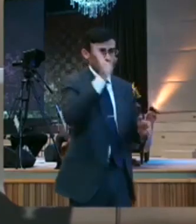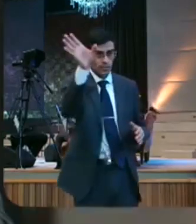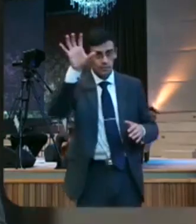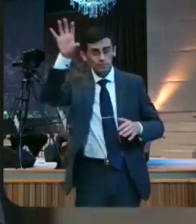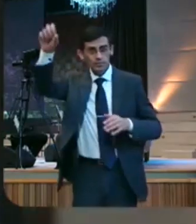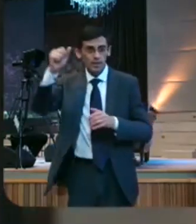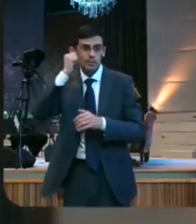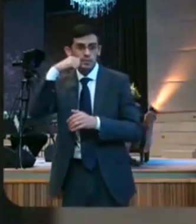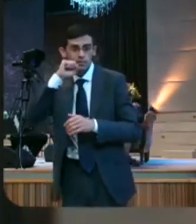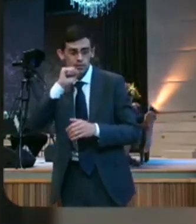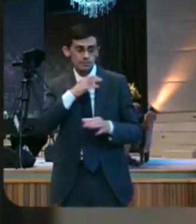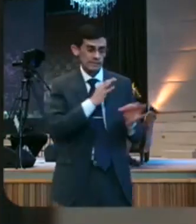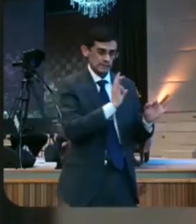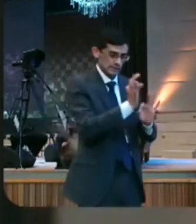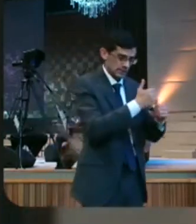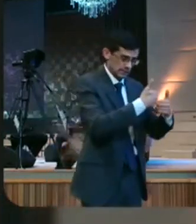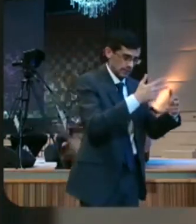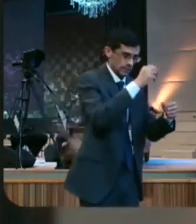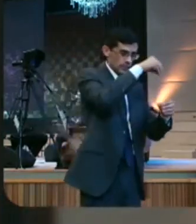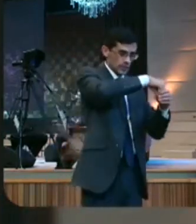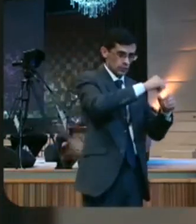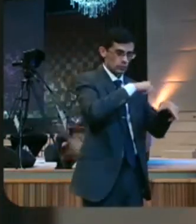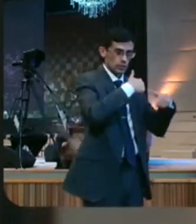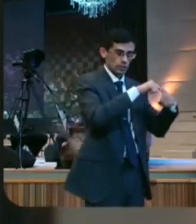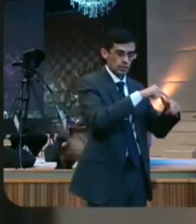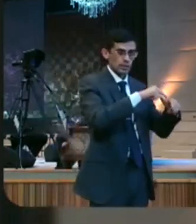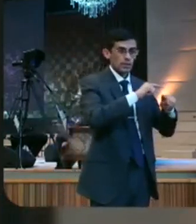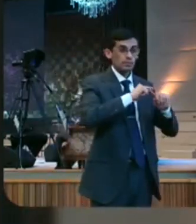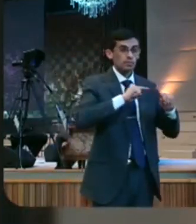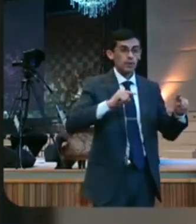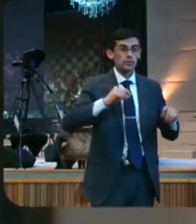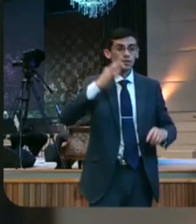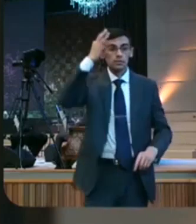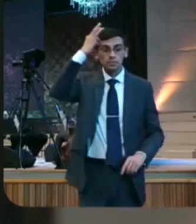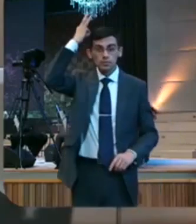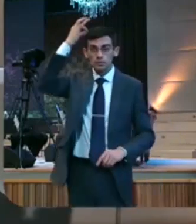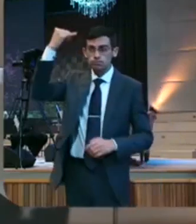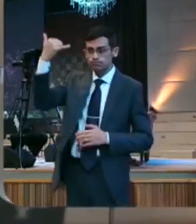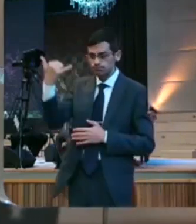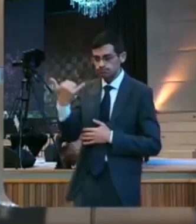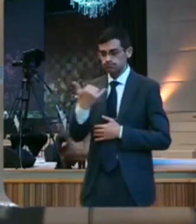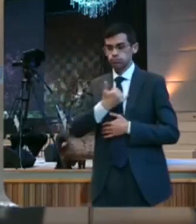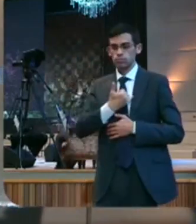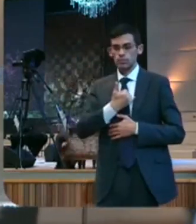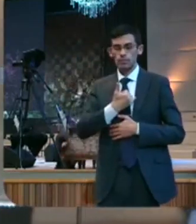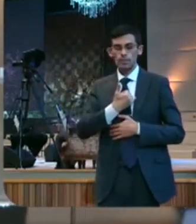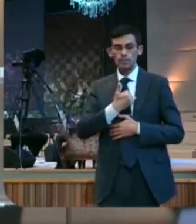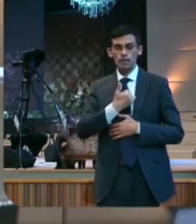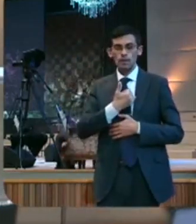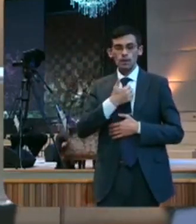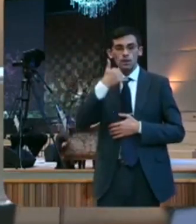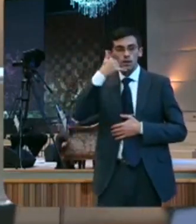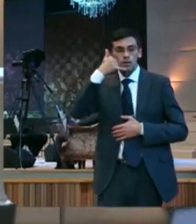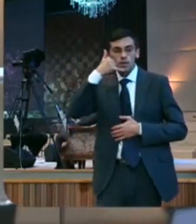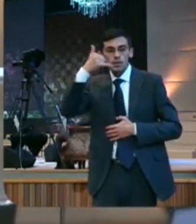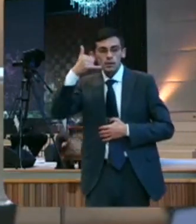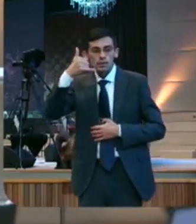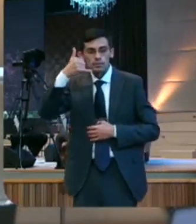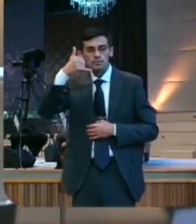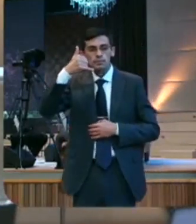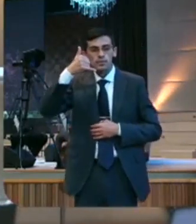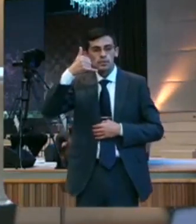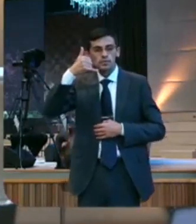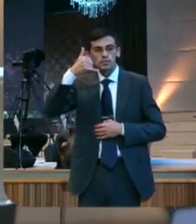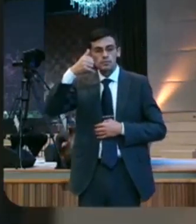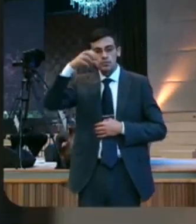preparando para sair do trabalho. E aí o Espírito Santo tocou o meu coração e falou assim: liga para o teu tio.